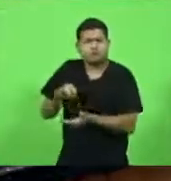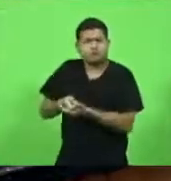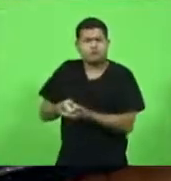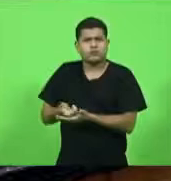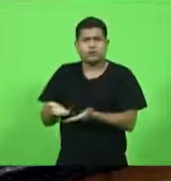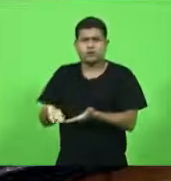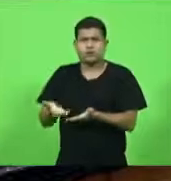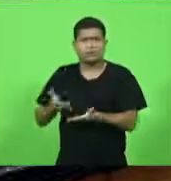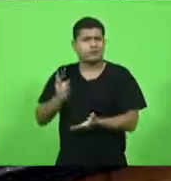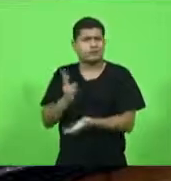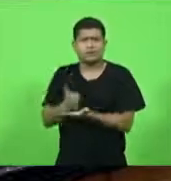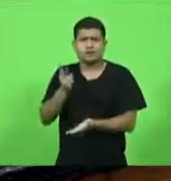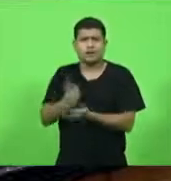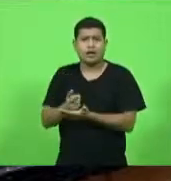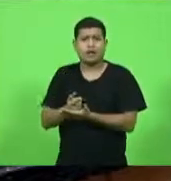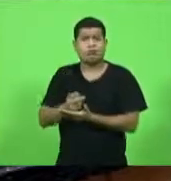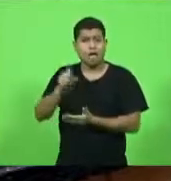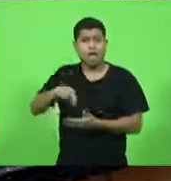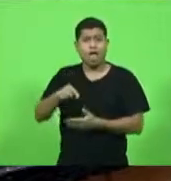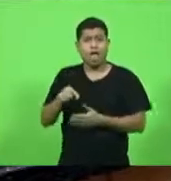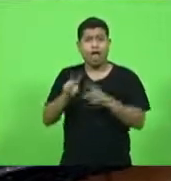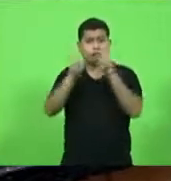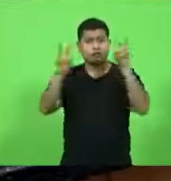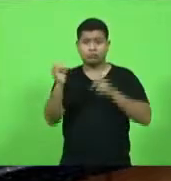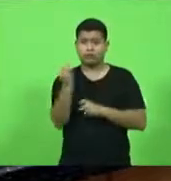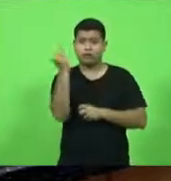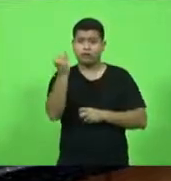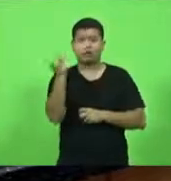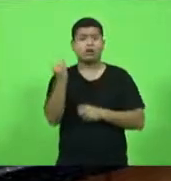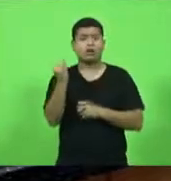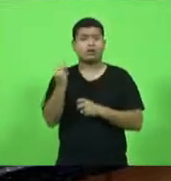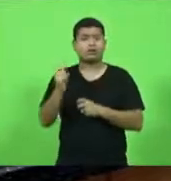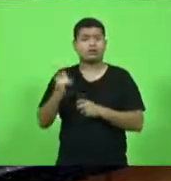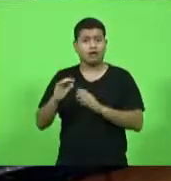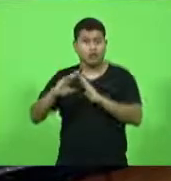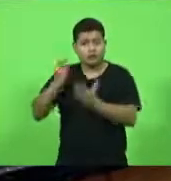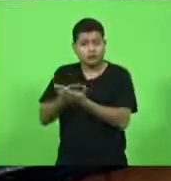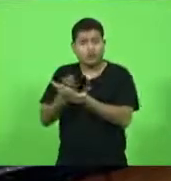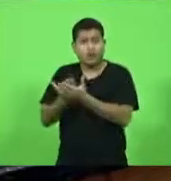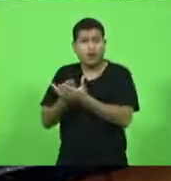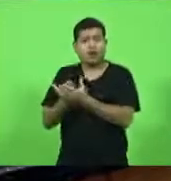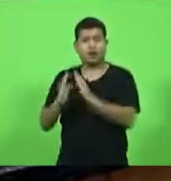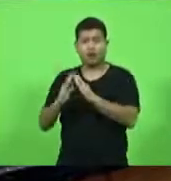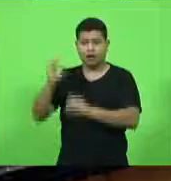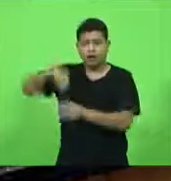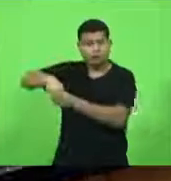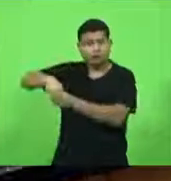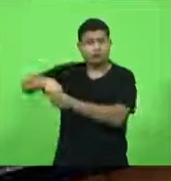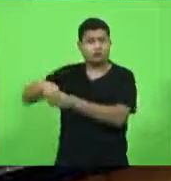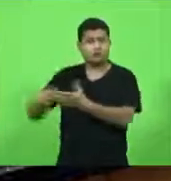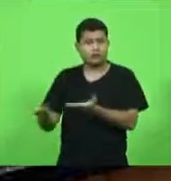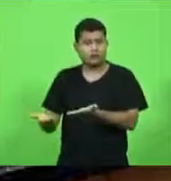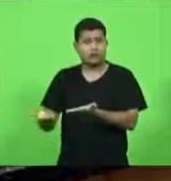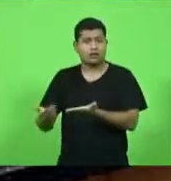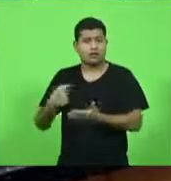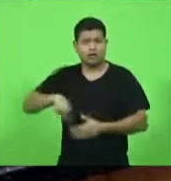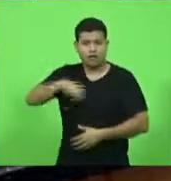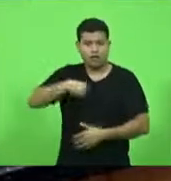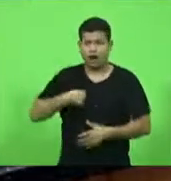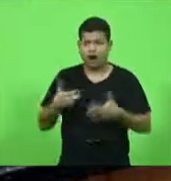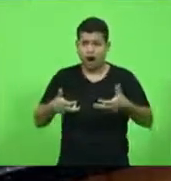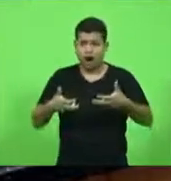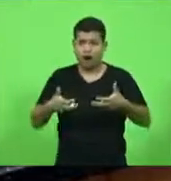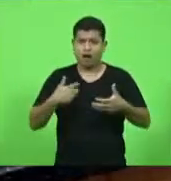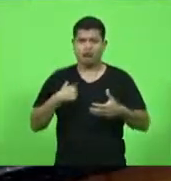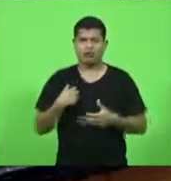assunto importante, que é o homeschooling. Não é nada, a gente não está querendo aqui colocar fogo no mundo,